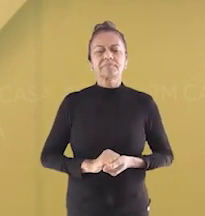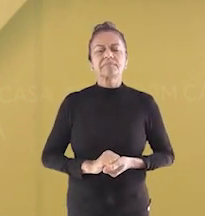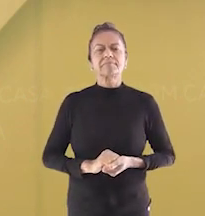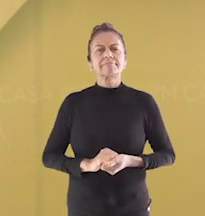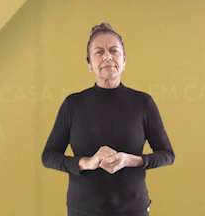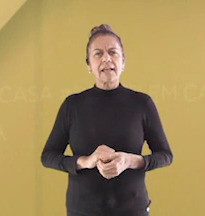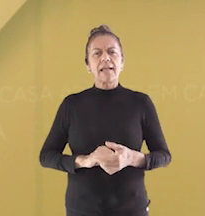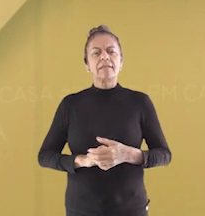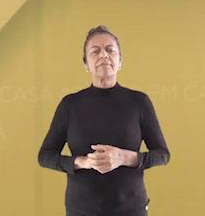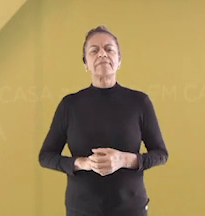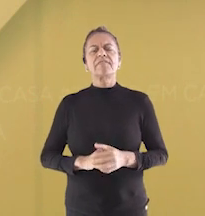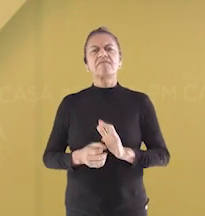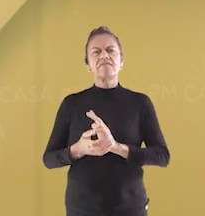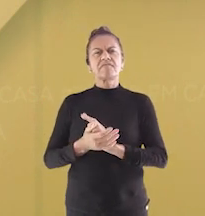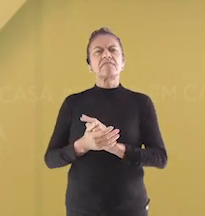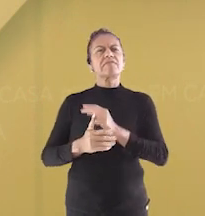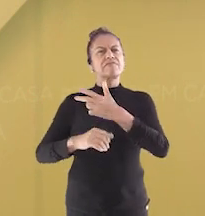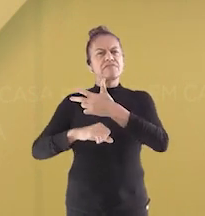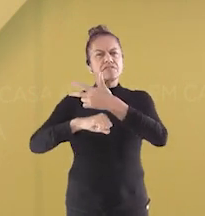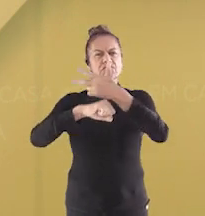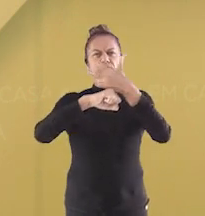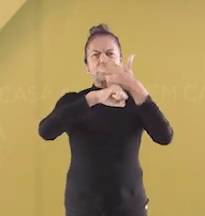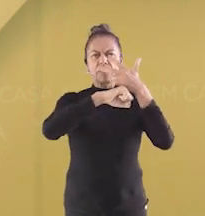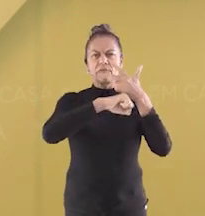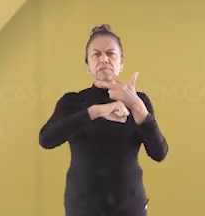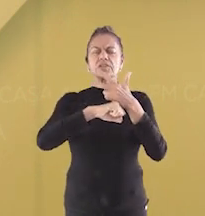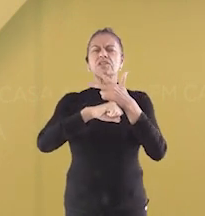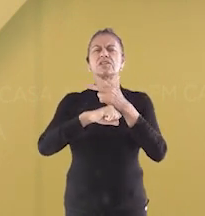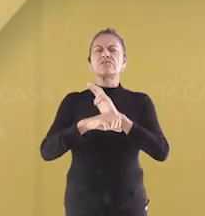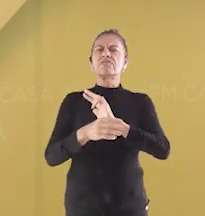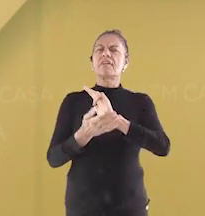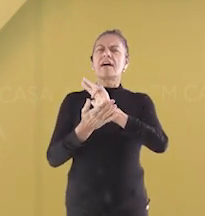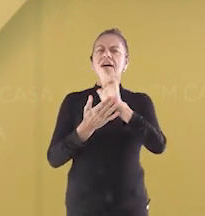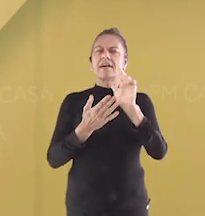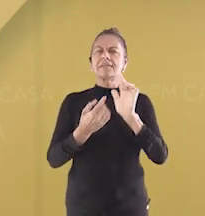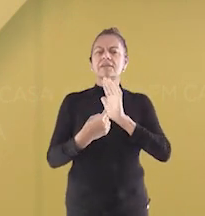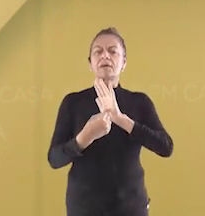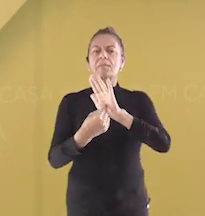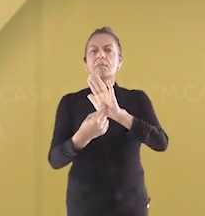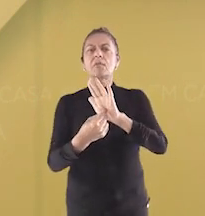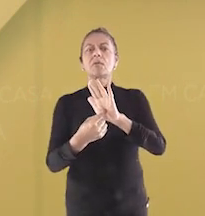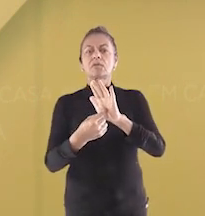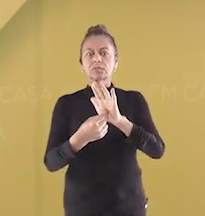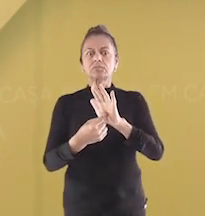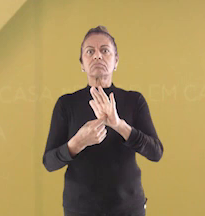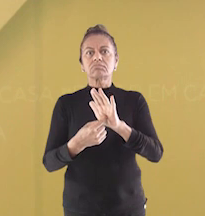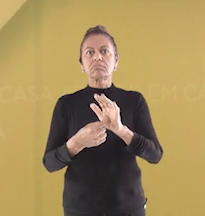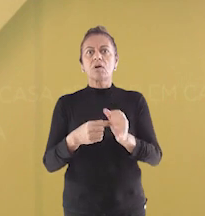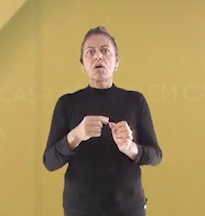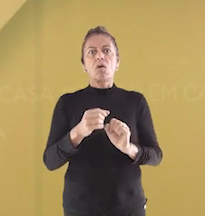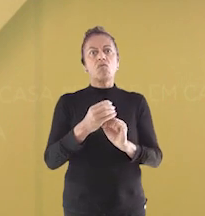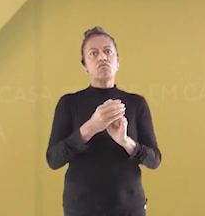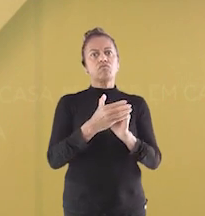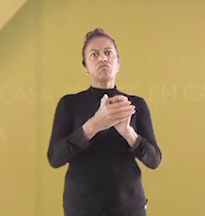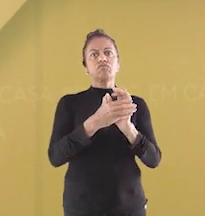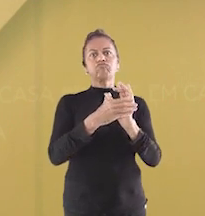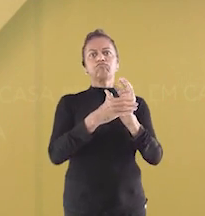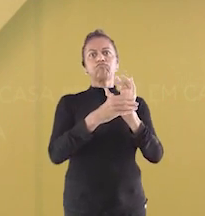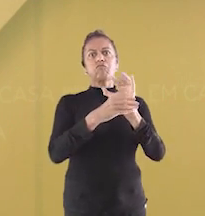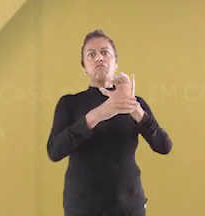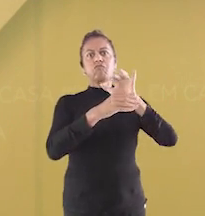Todo filme que retrata vulcões, ele mostra a erupção como se fosse